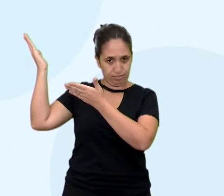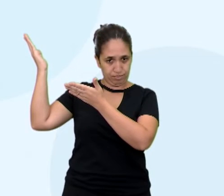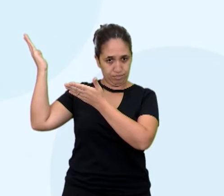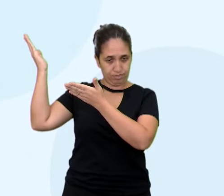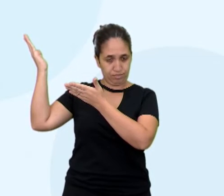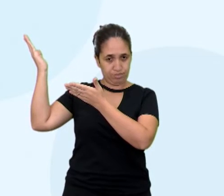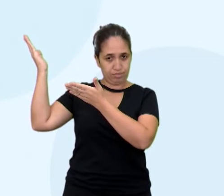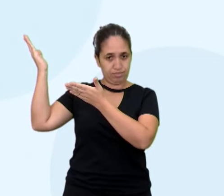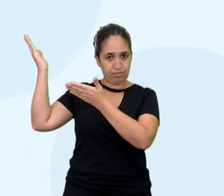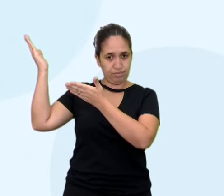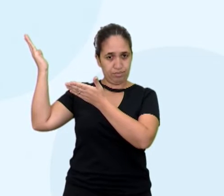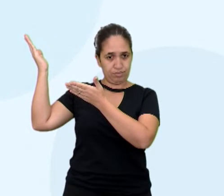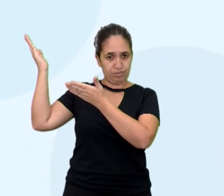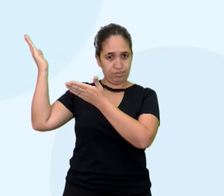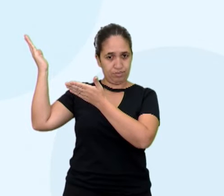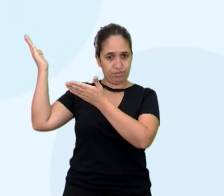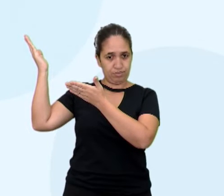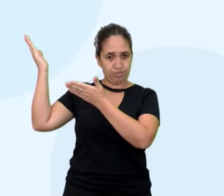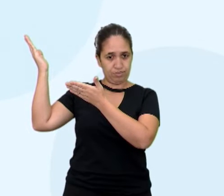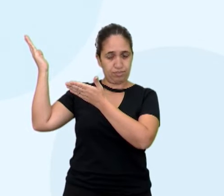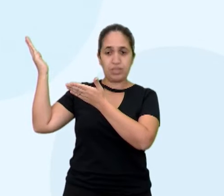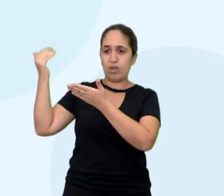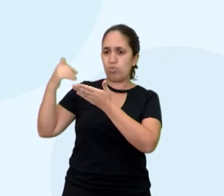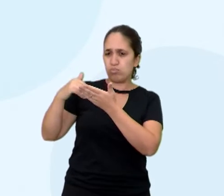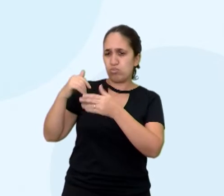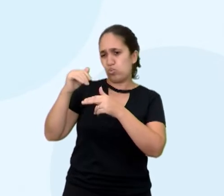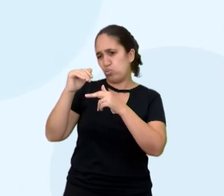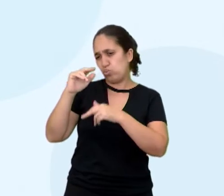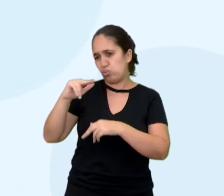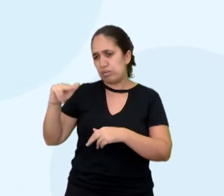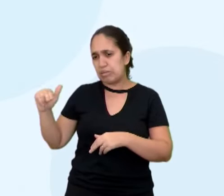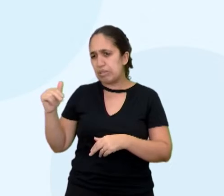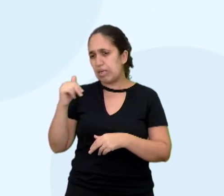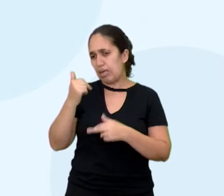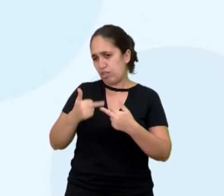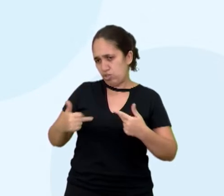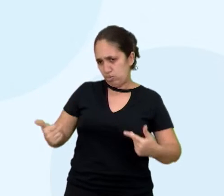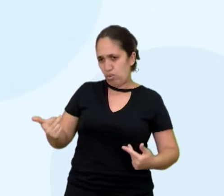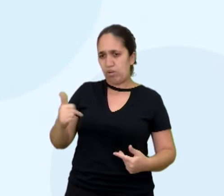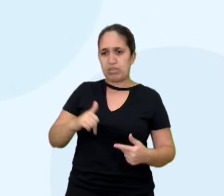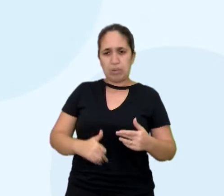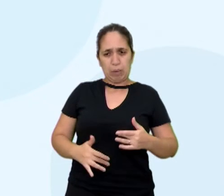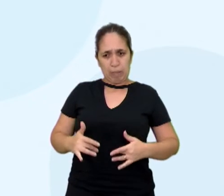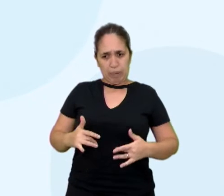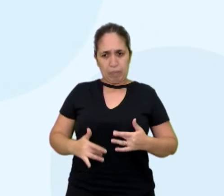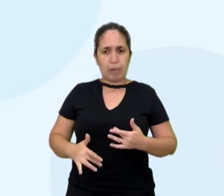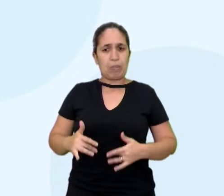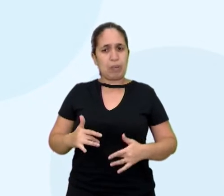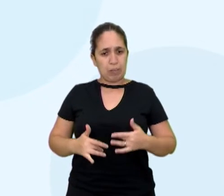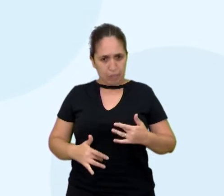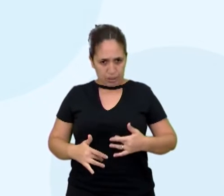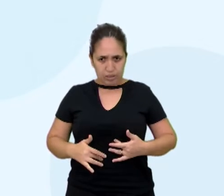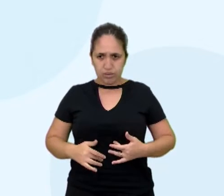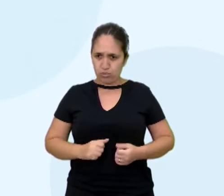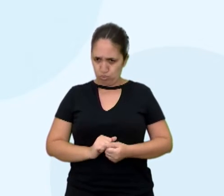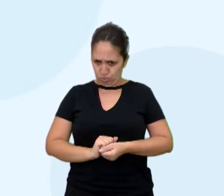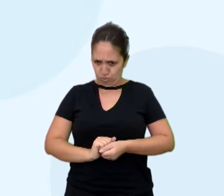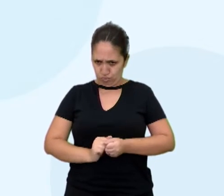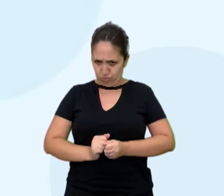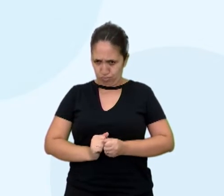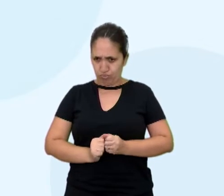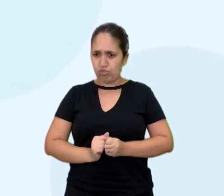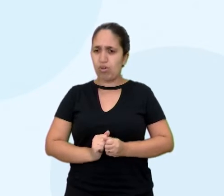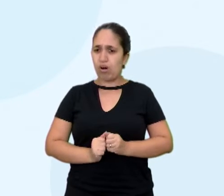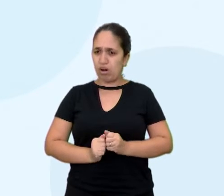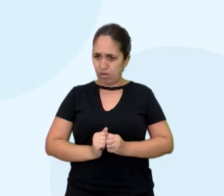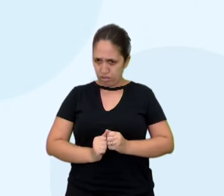só, com a presença, né, de nutrientes e de ácido, que ele vem então ali do meu estômago, né, onde se